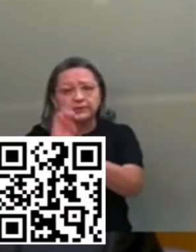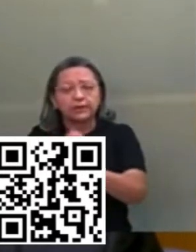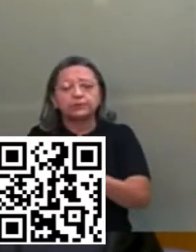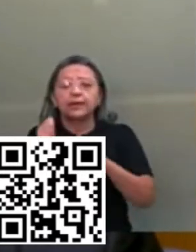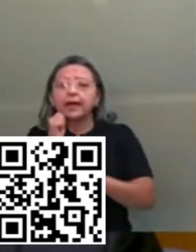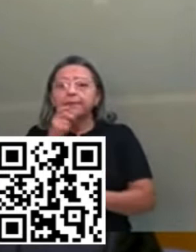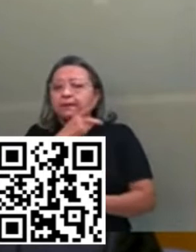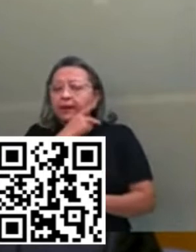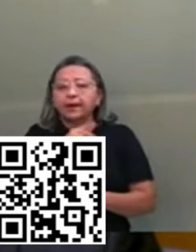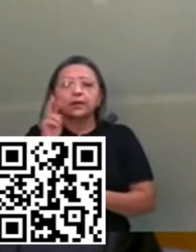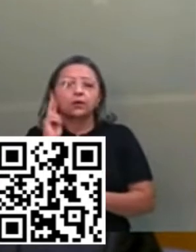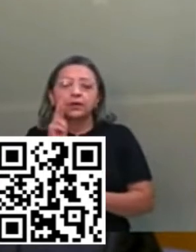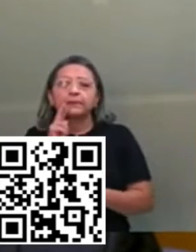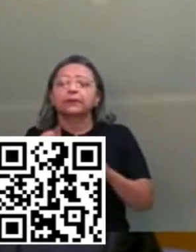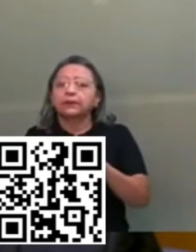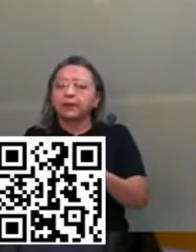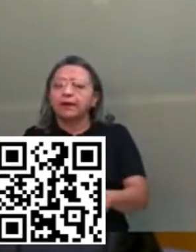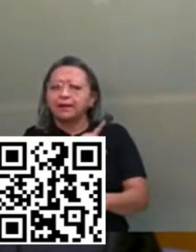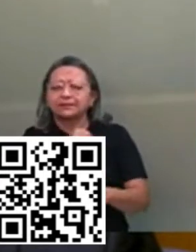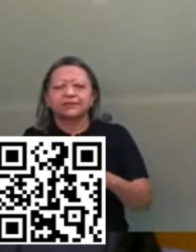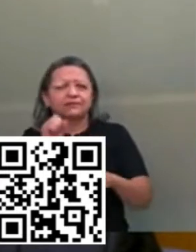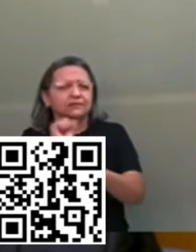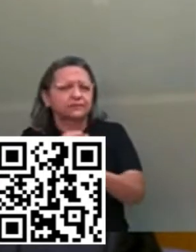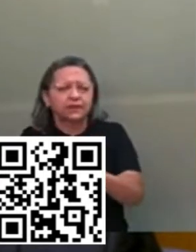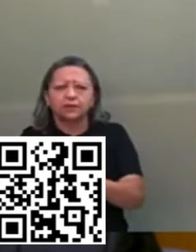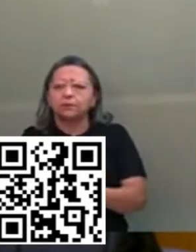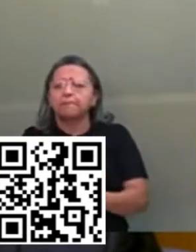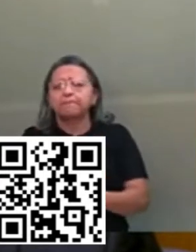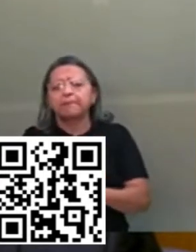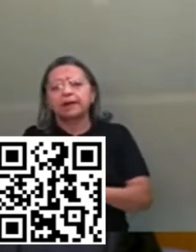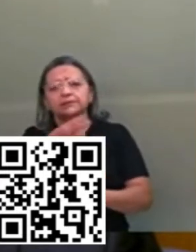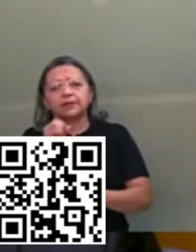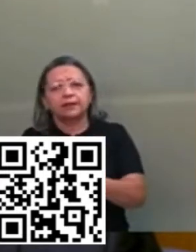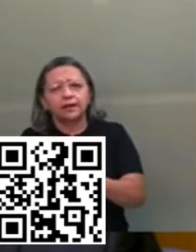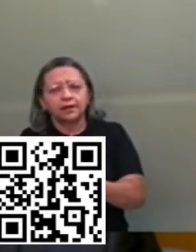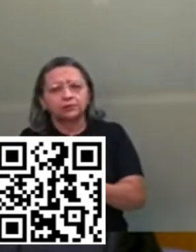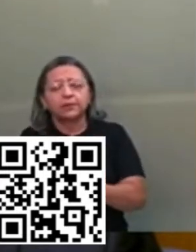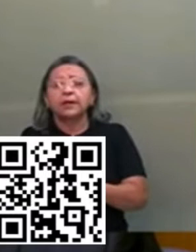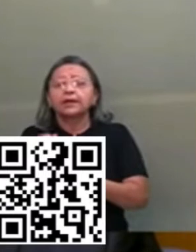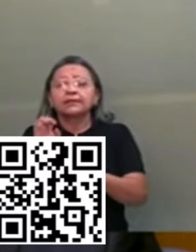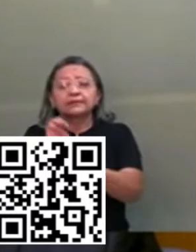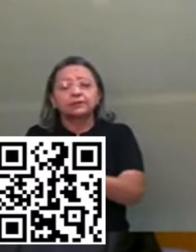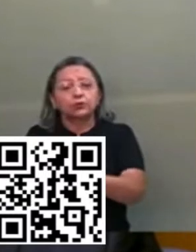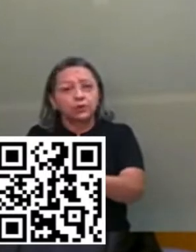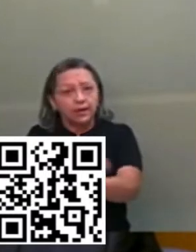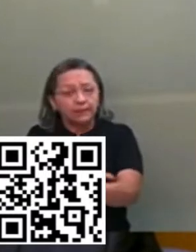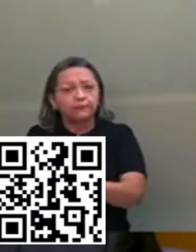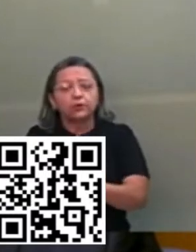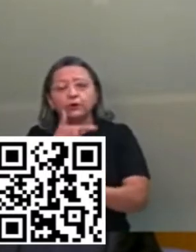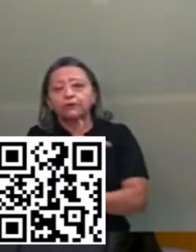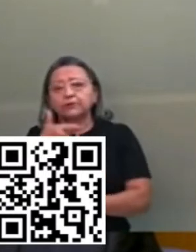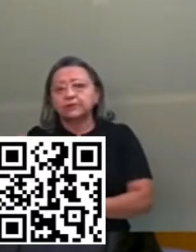Roraima, medida guardada há mais de 3 décadas. Para Roraima, foram